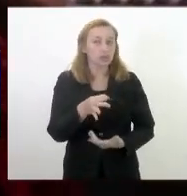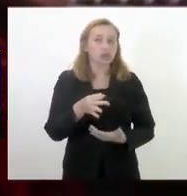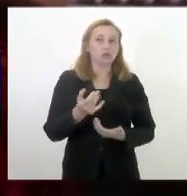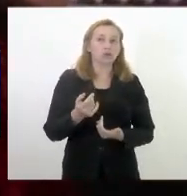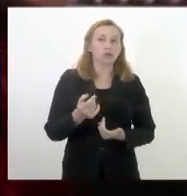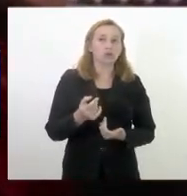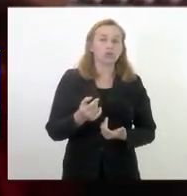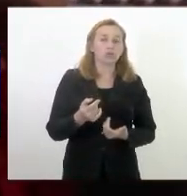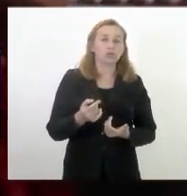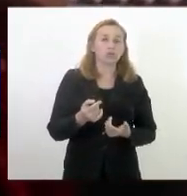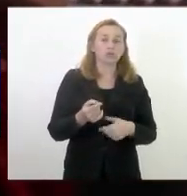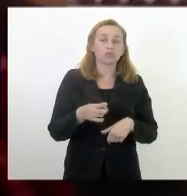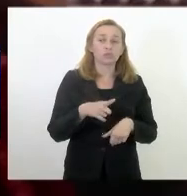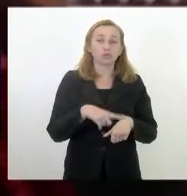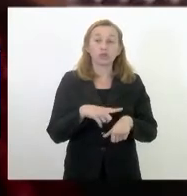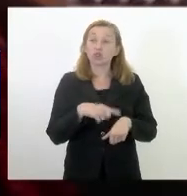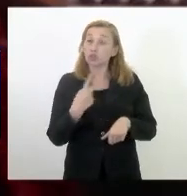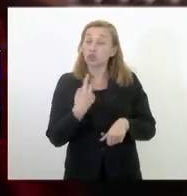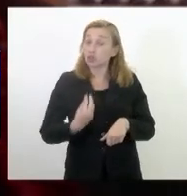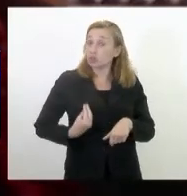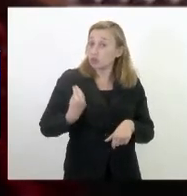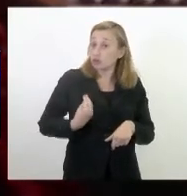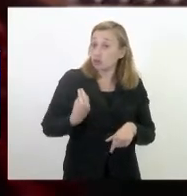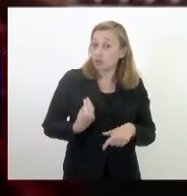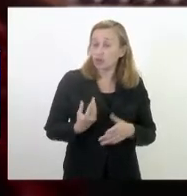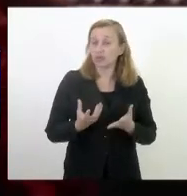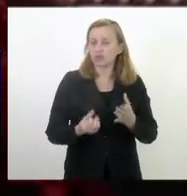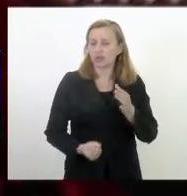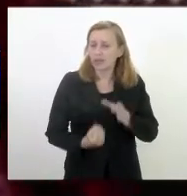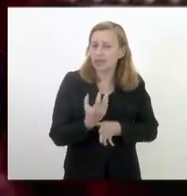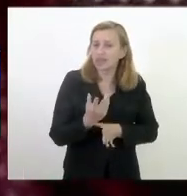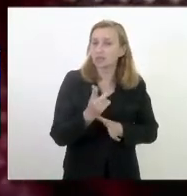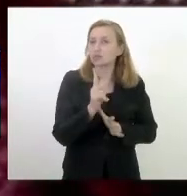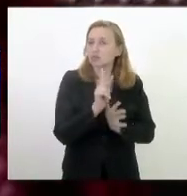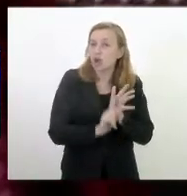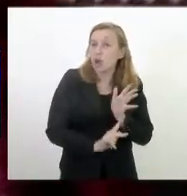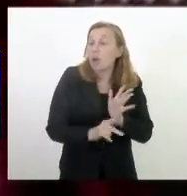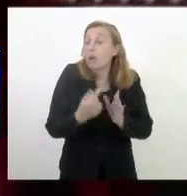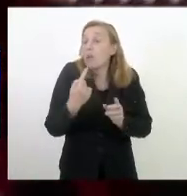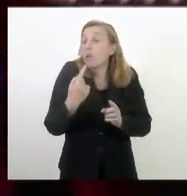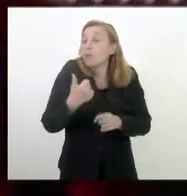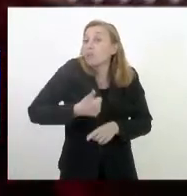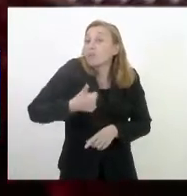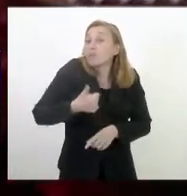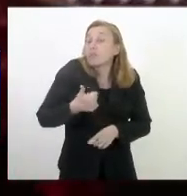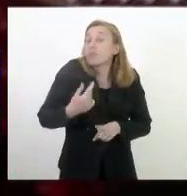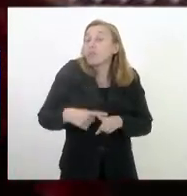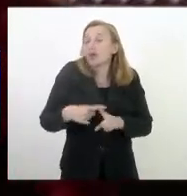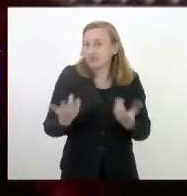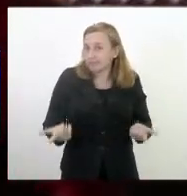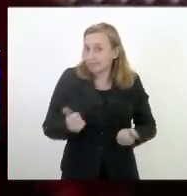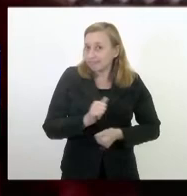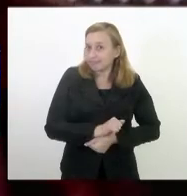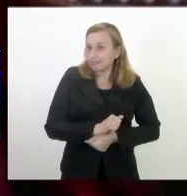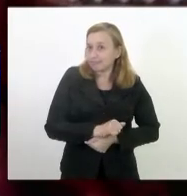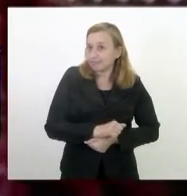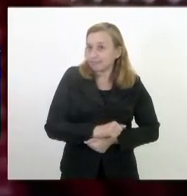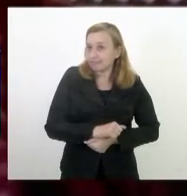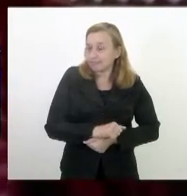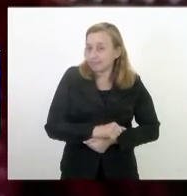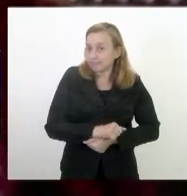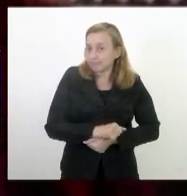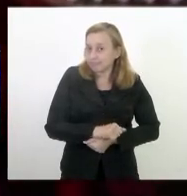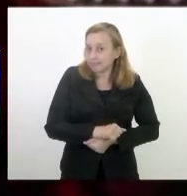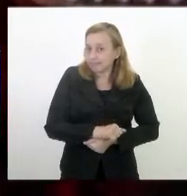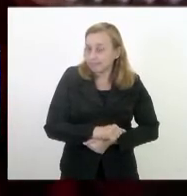gente imprime na produção dos projetos. Primeiro, porque eles precisam ter